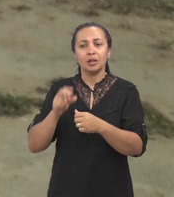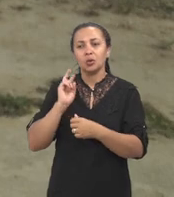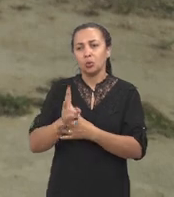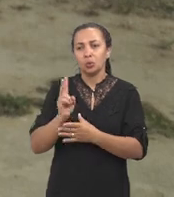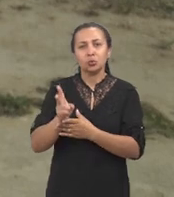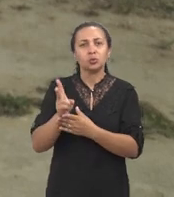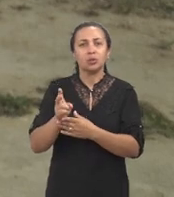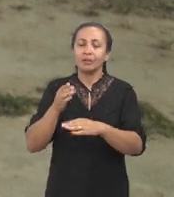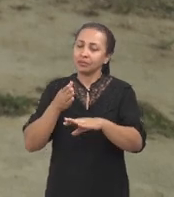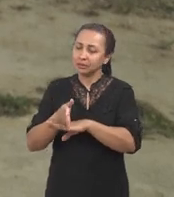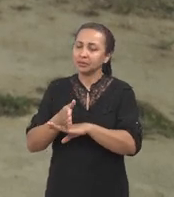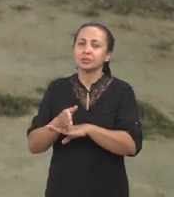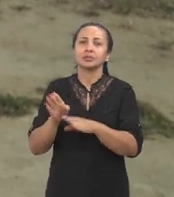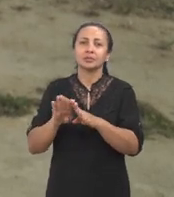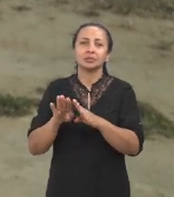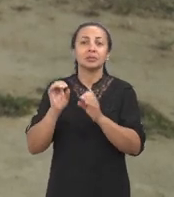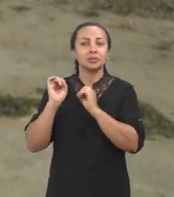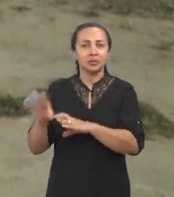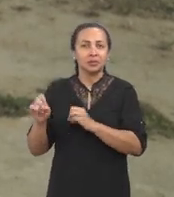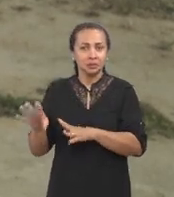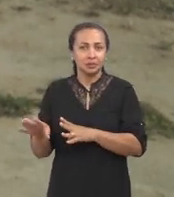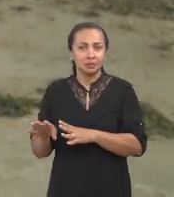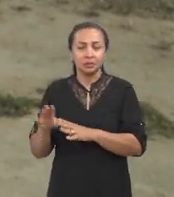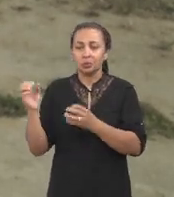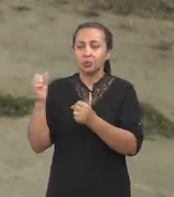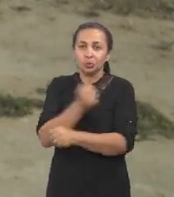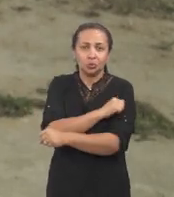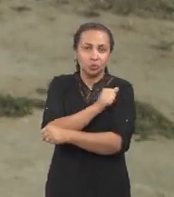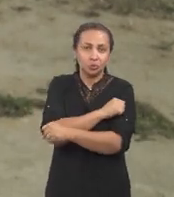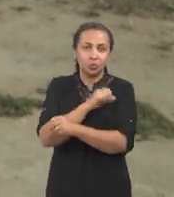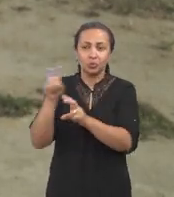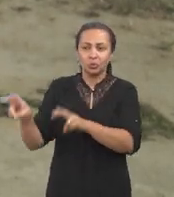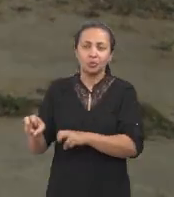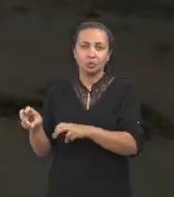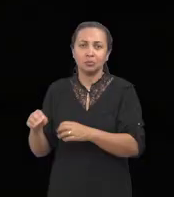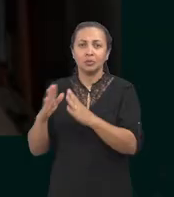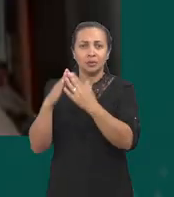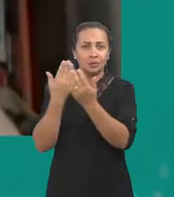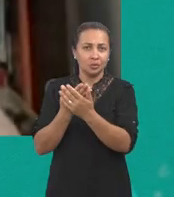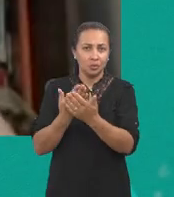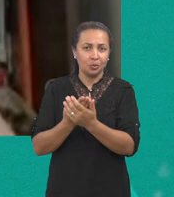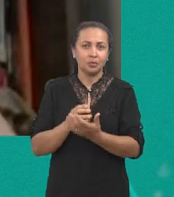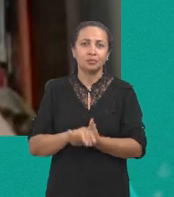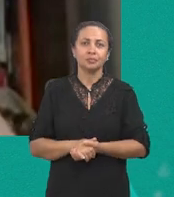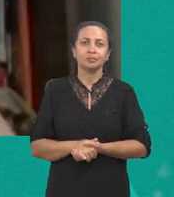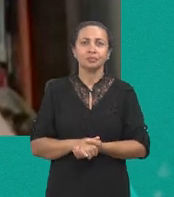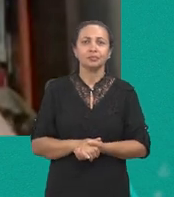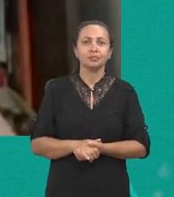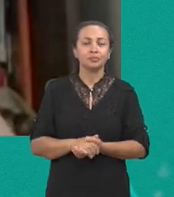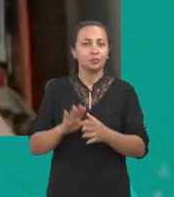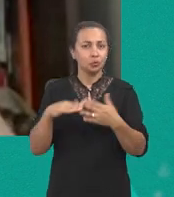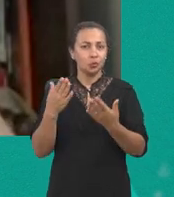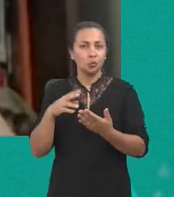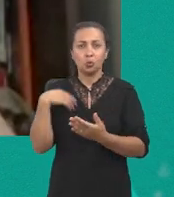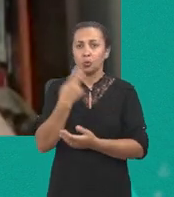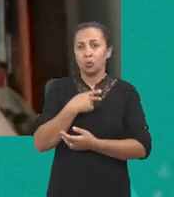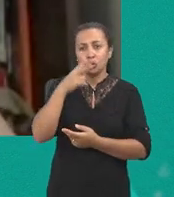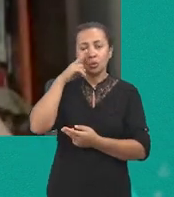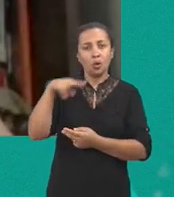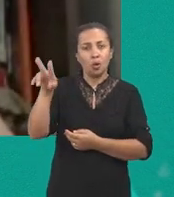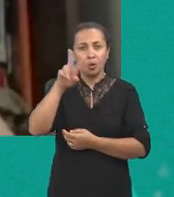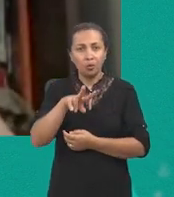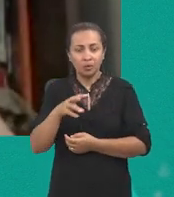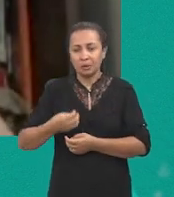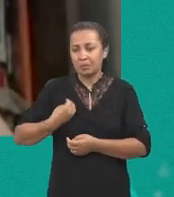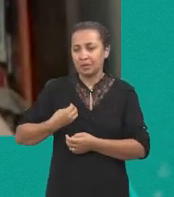permanência EA continue o acesso EA permanência da educação dos alunos do Campo na escola historicamente quando a gente olha para a